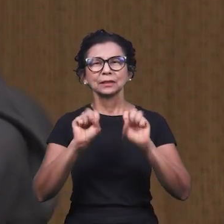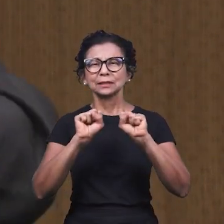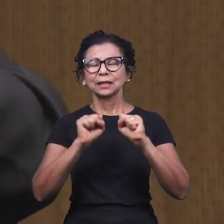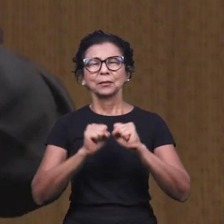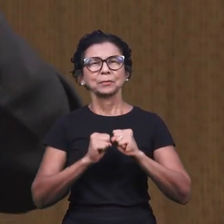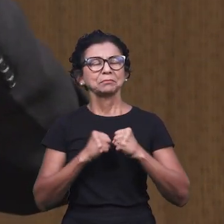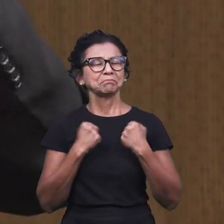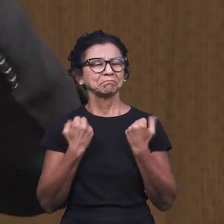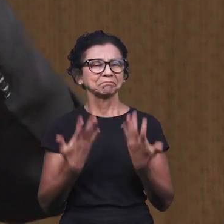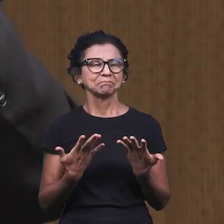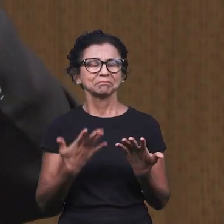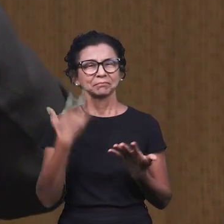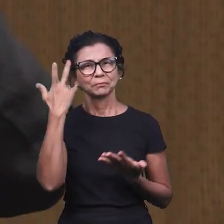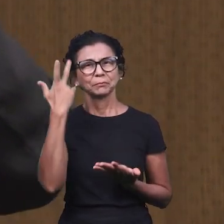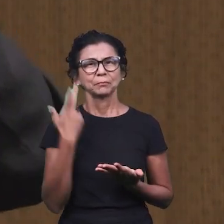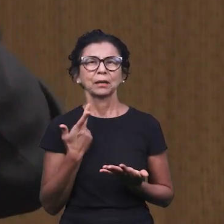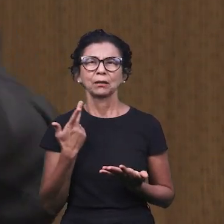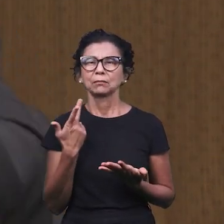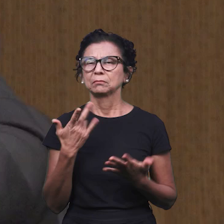a doutrina